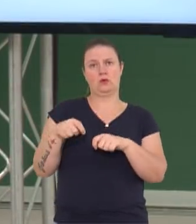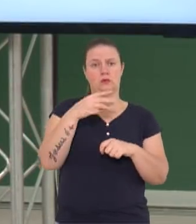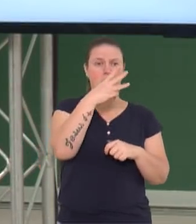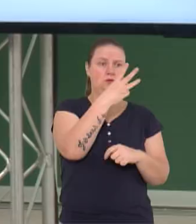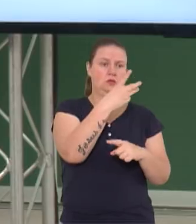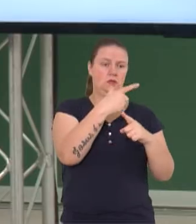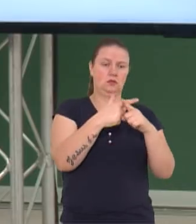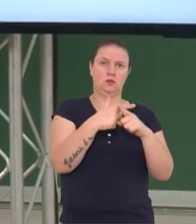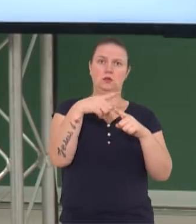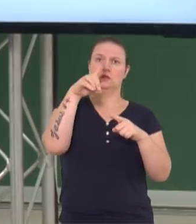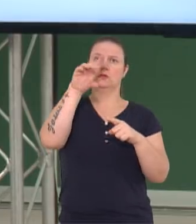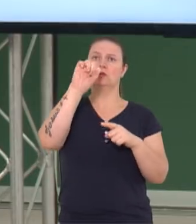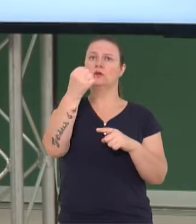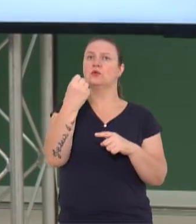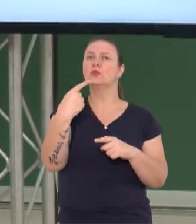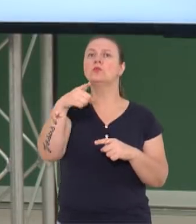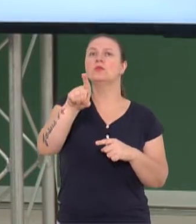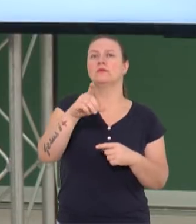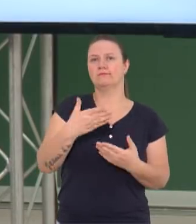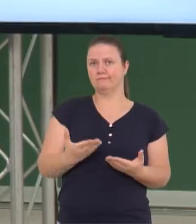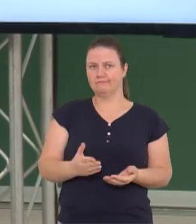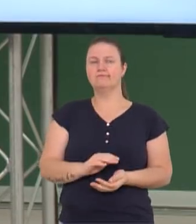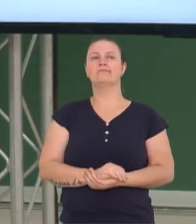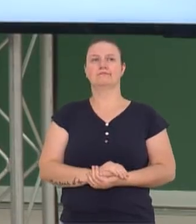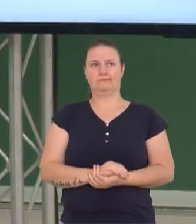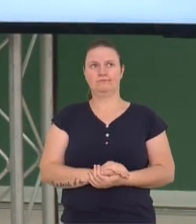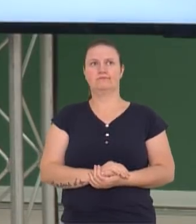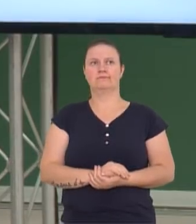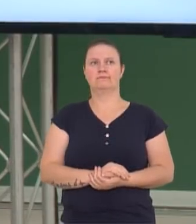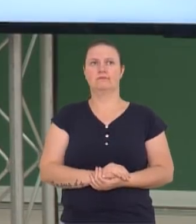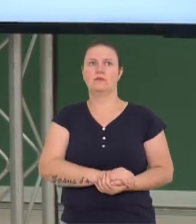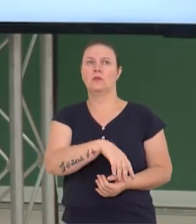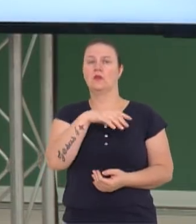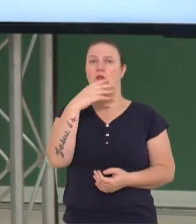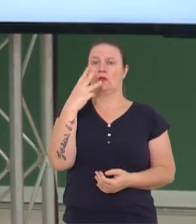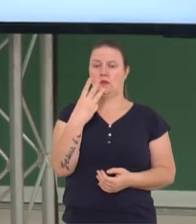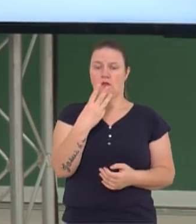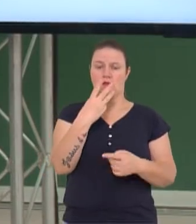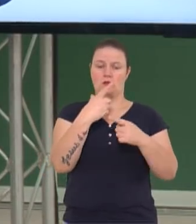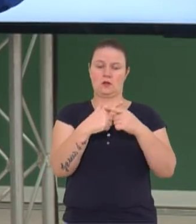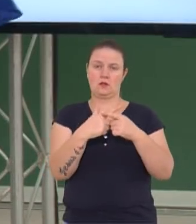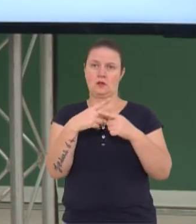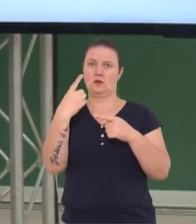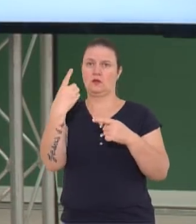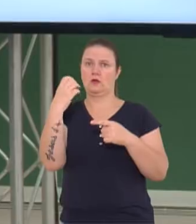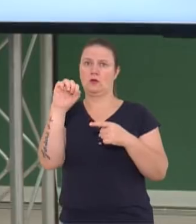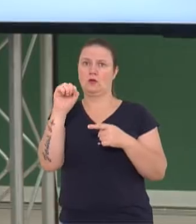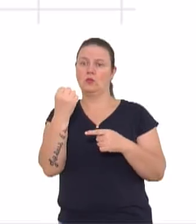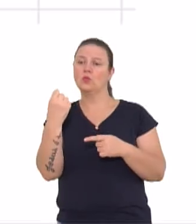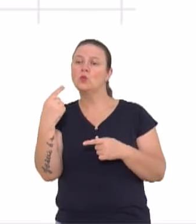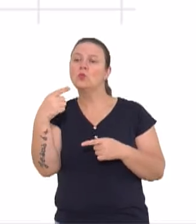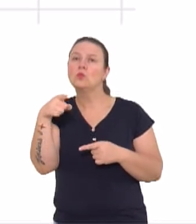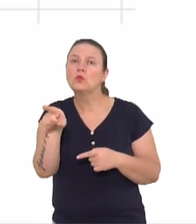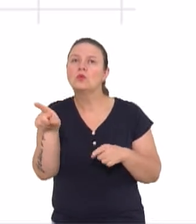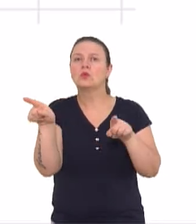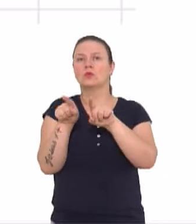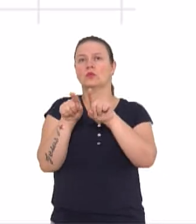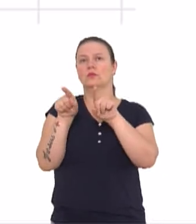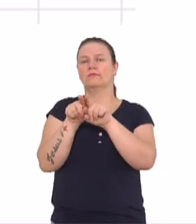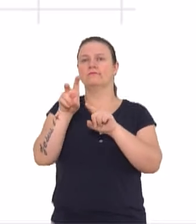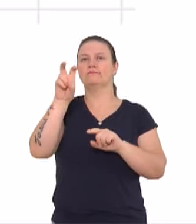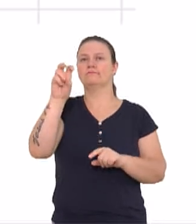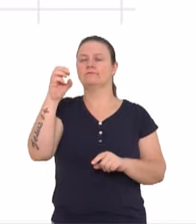vezes o 18 mil. Então, vai acontecer o quê? 3 vezes o 18 mil vai dar 54